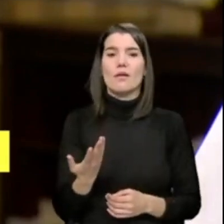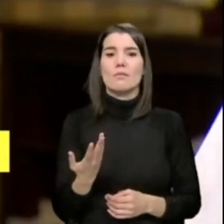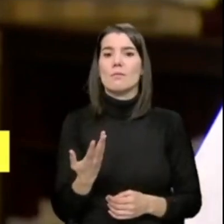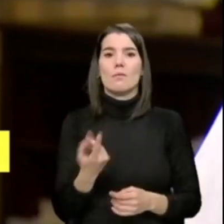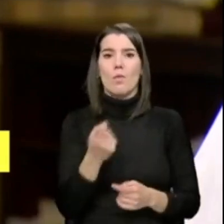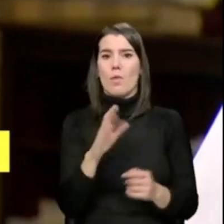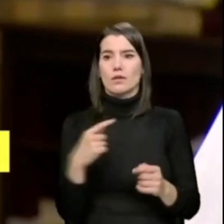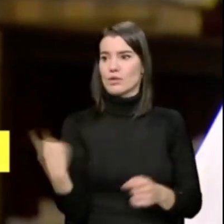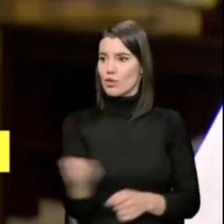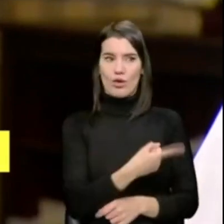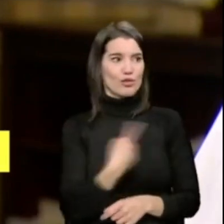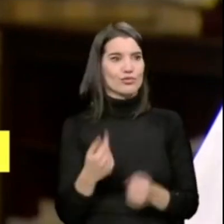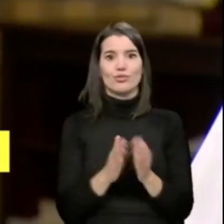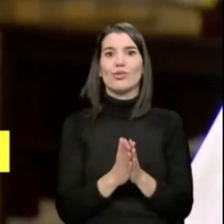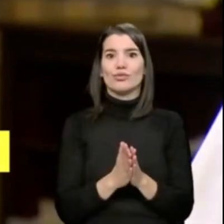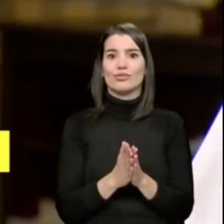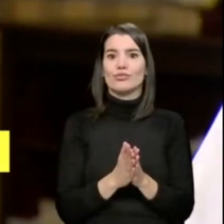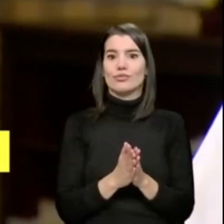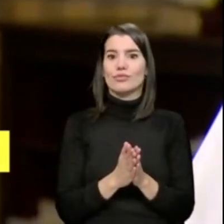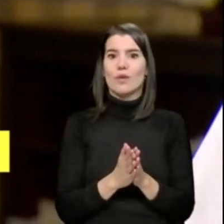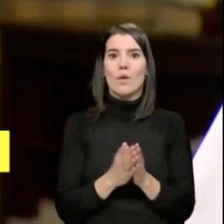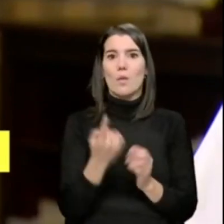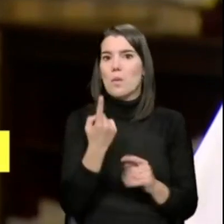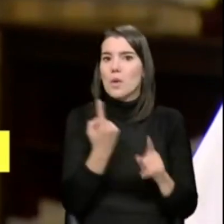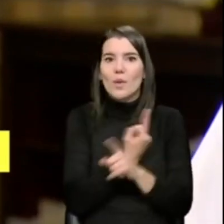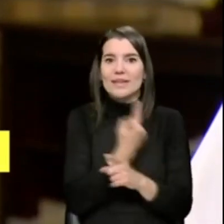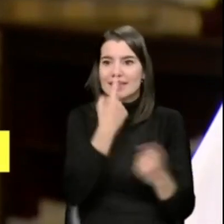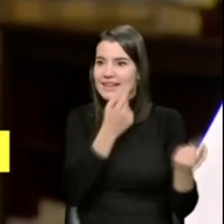quase todos nós aqui temos qualquer coisa em comum,